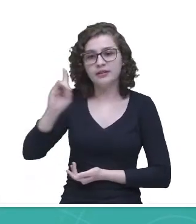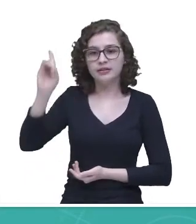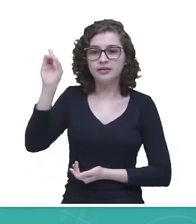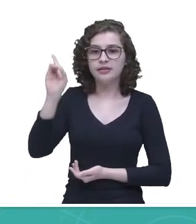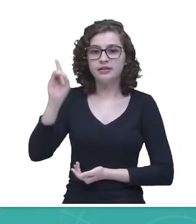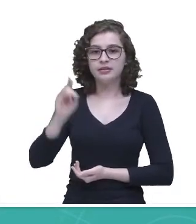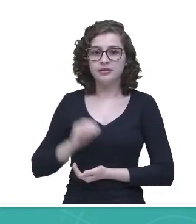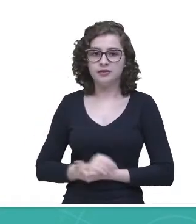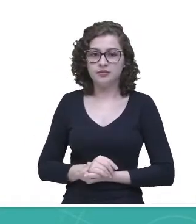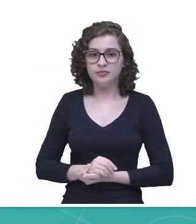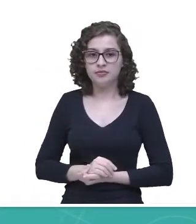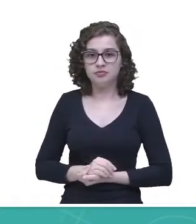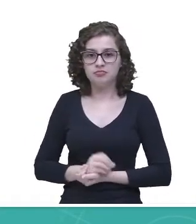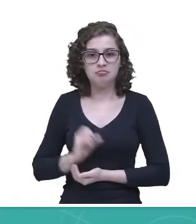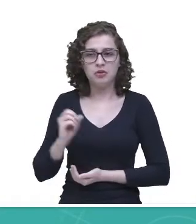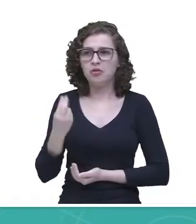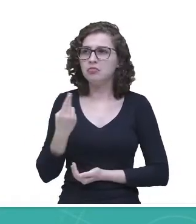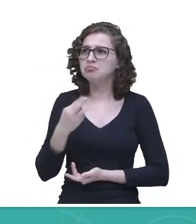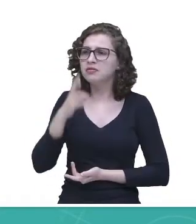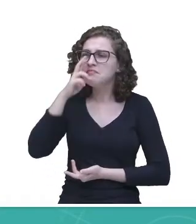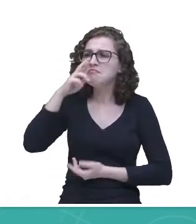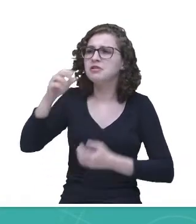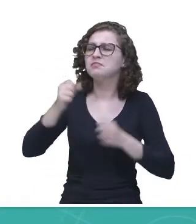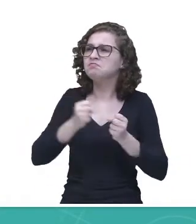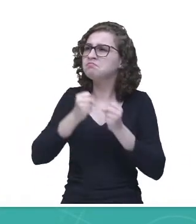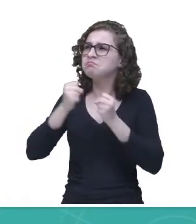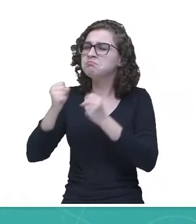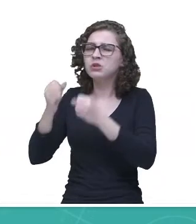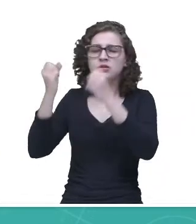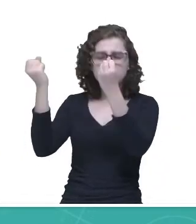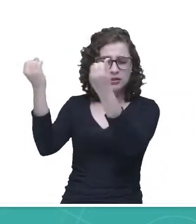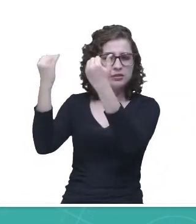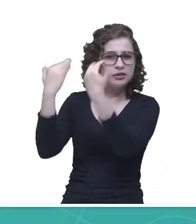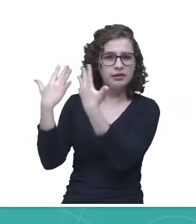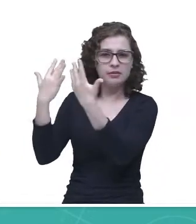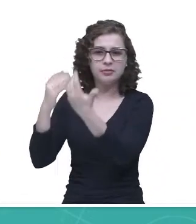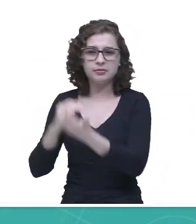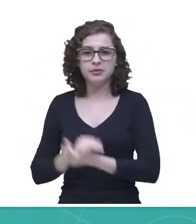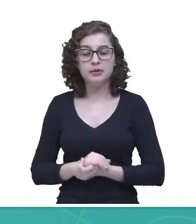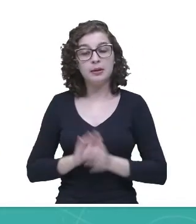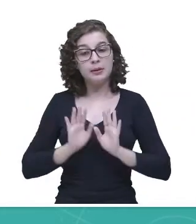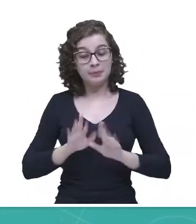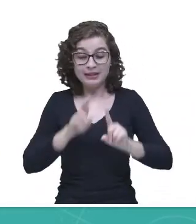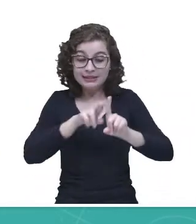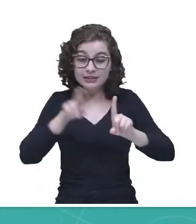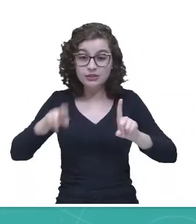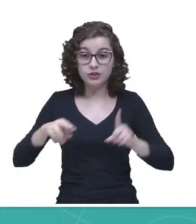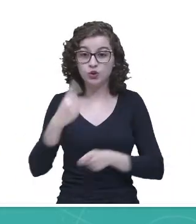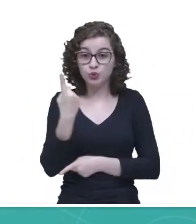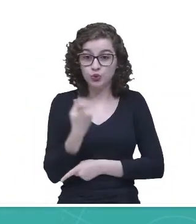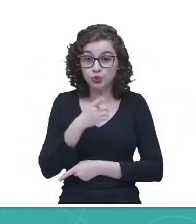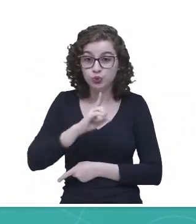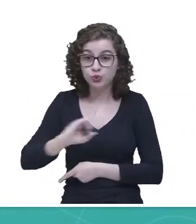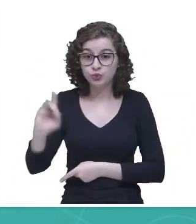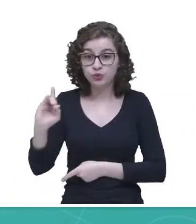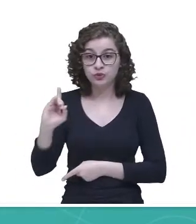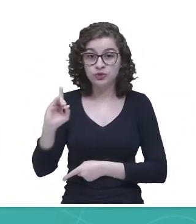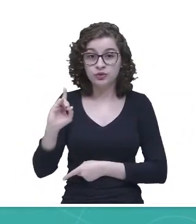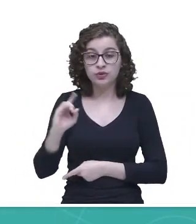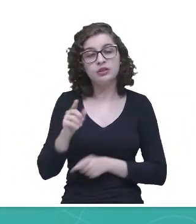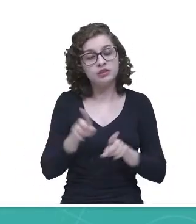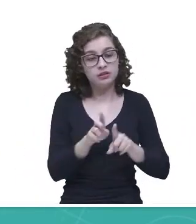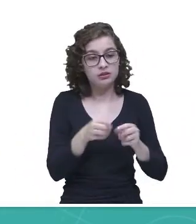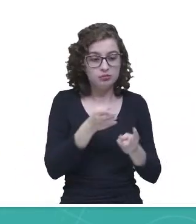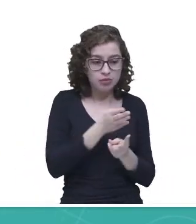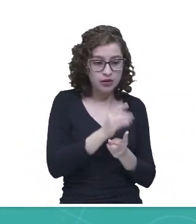ou a força superior, mas há sempre nas religiões monoteístas e dualistas. O